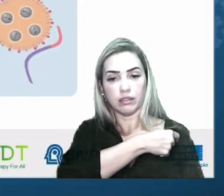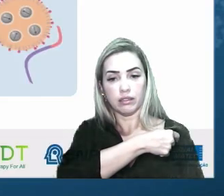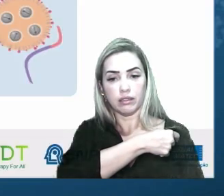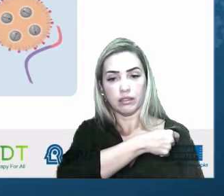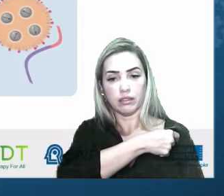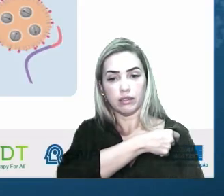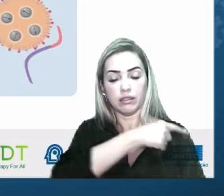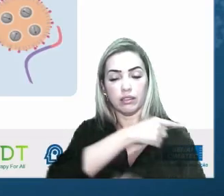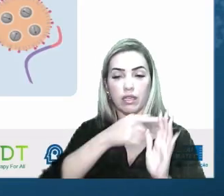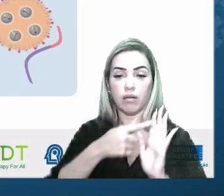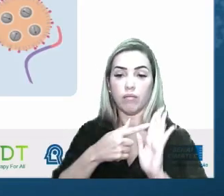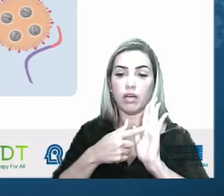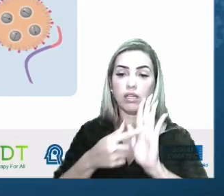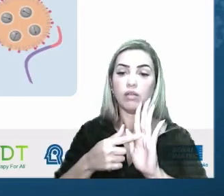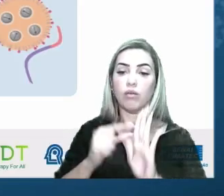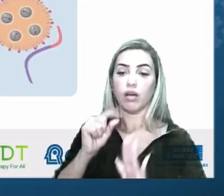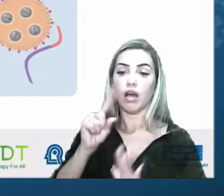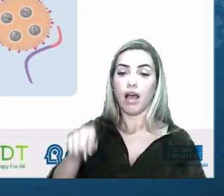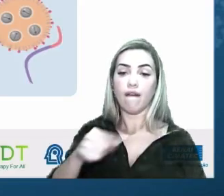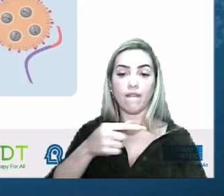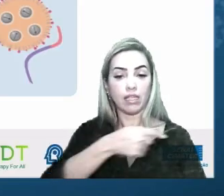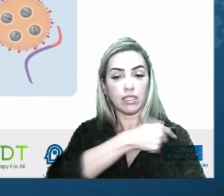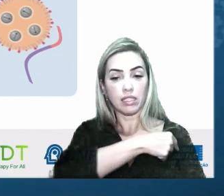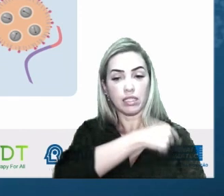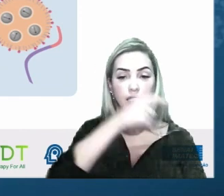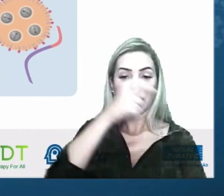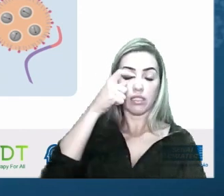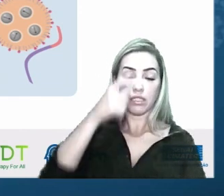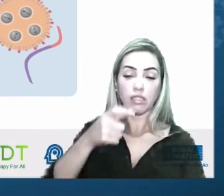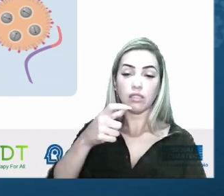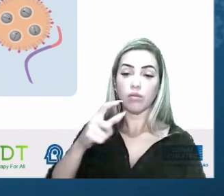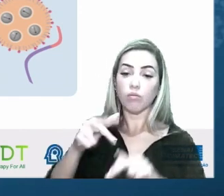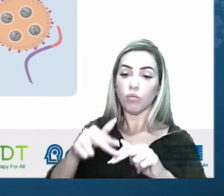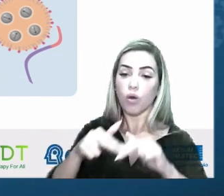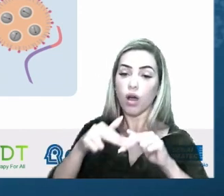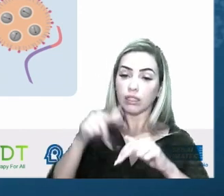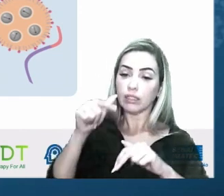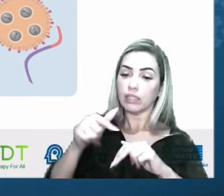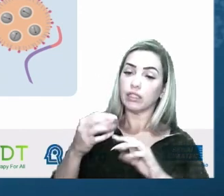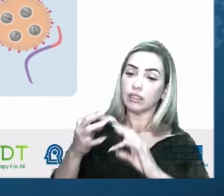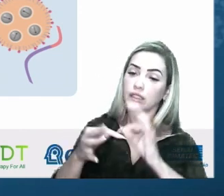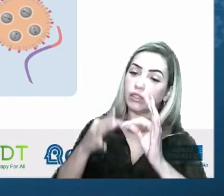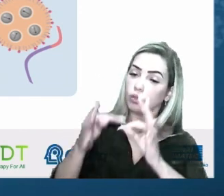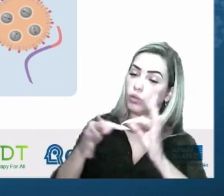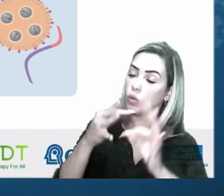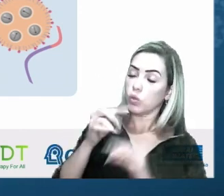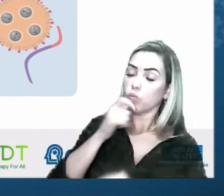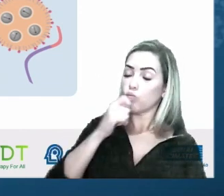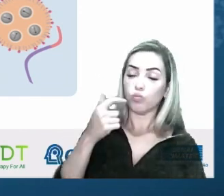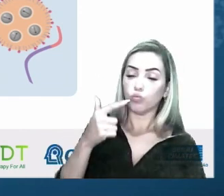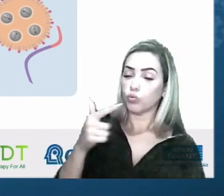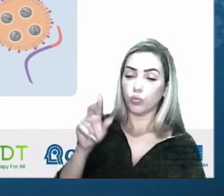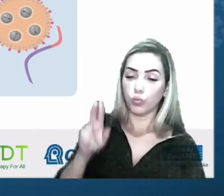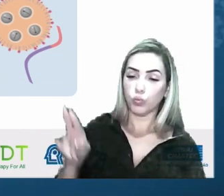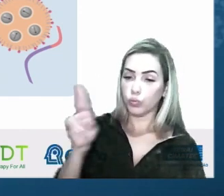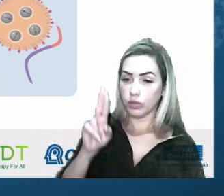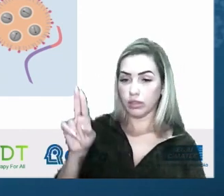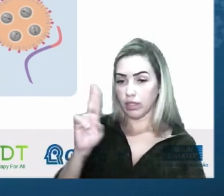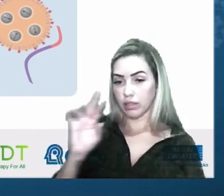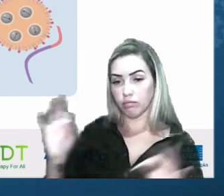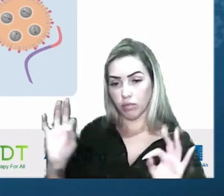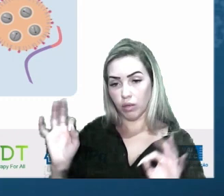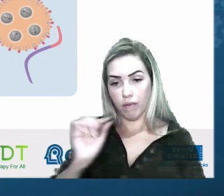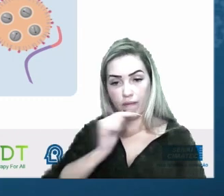apareceu como sendo uma vacina interessante por essa tecnologia que não estava sendo ainda utilizada nas vacinas